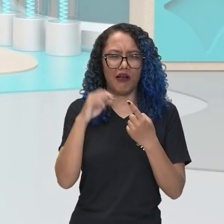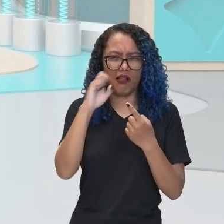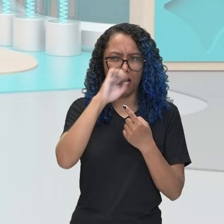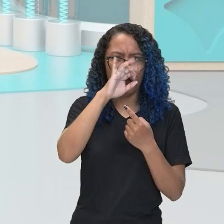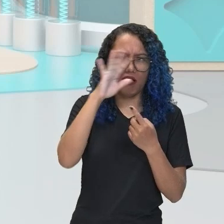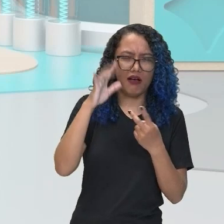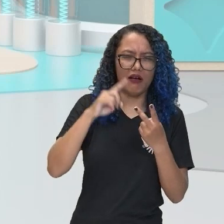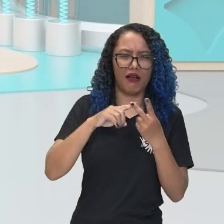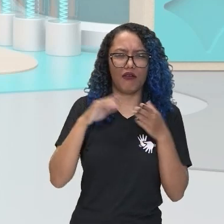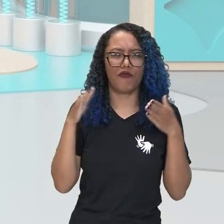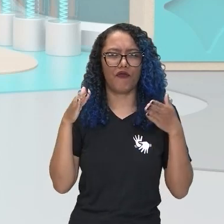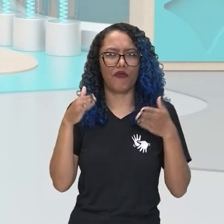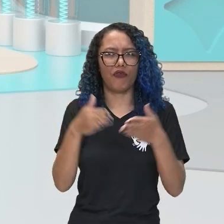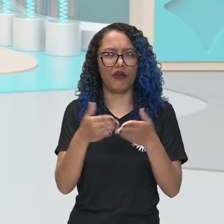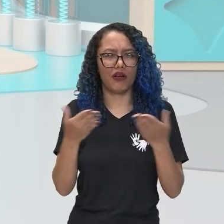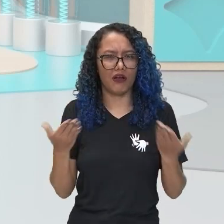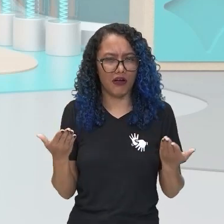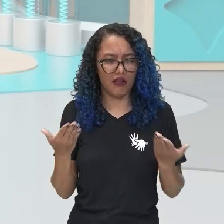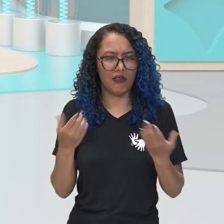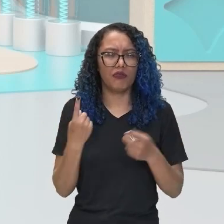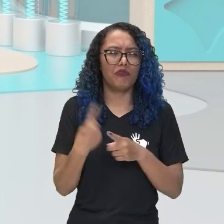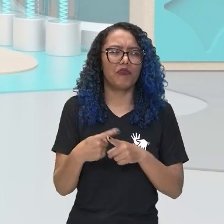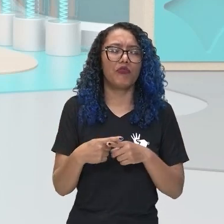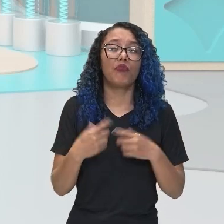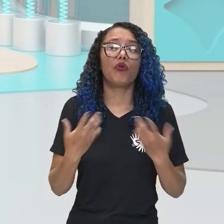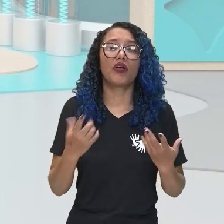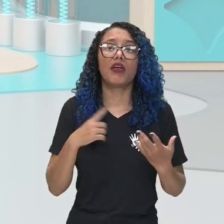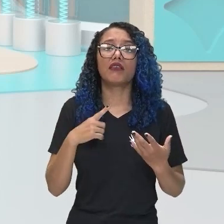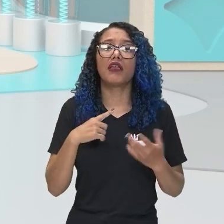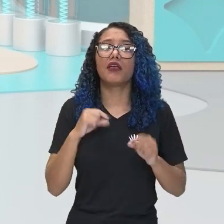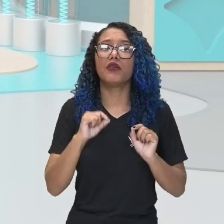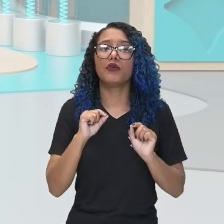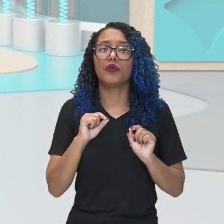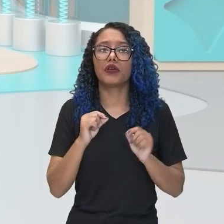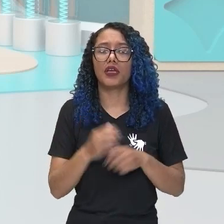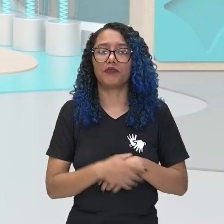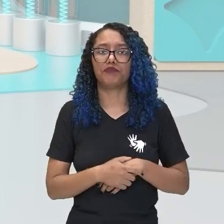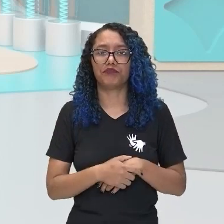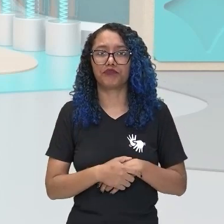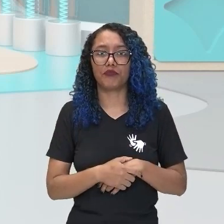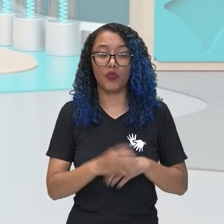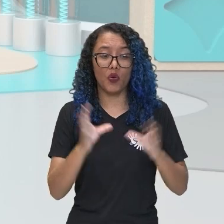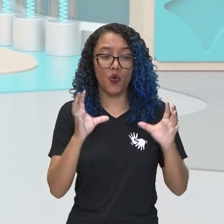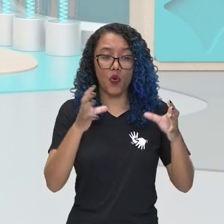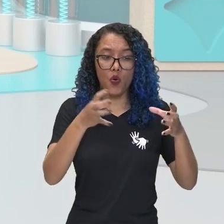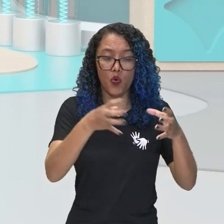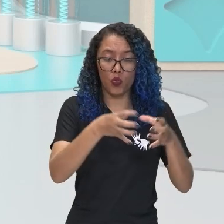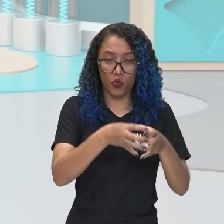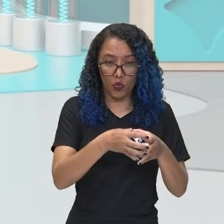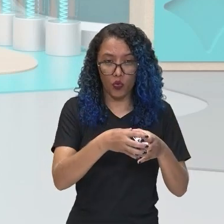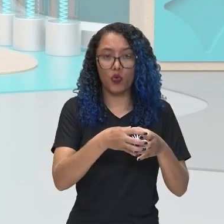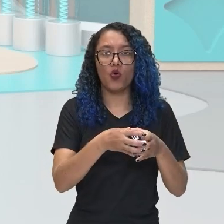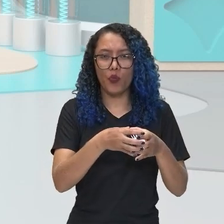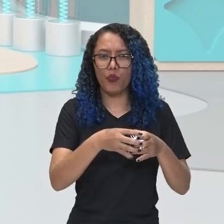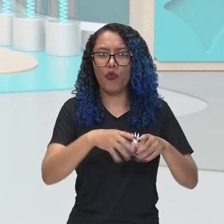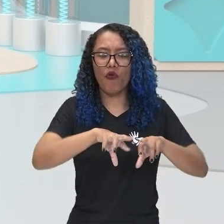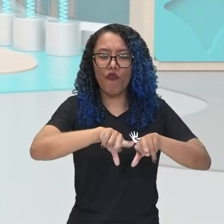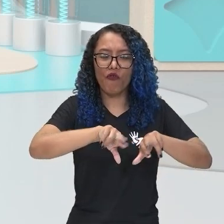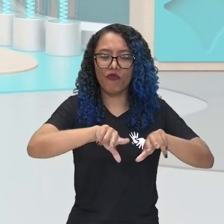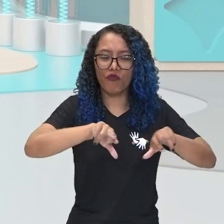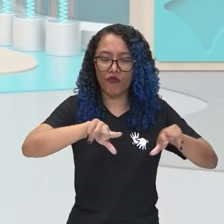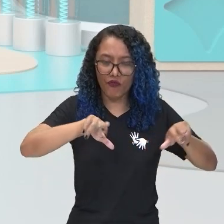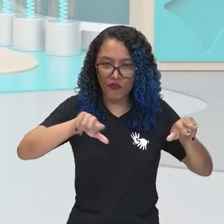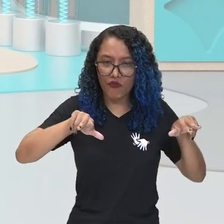Porque o texto ele objetiva um público heterogêneo, um público de todas as esferas, todas as camadas sociais